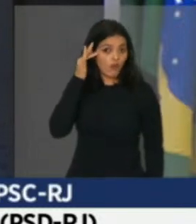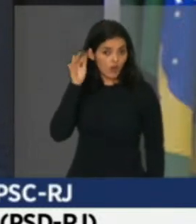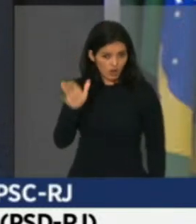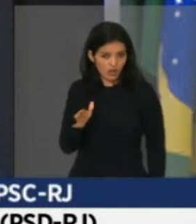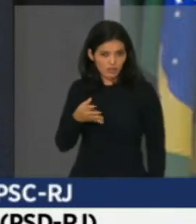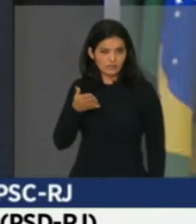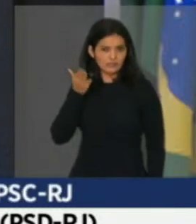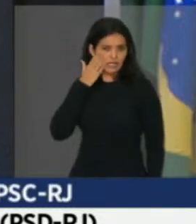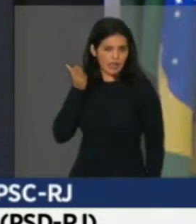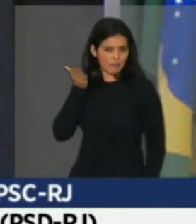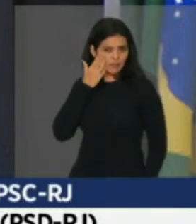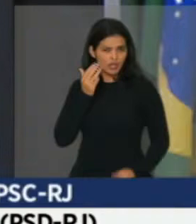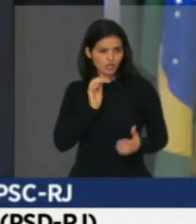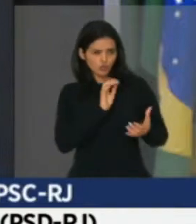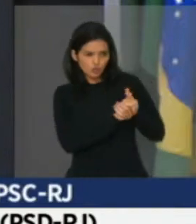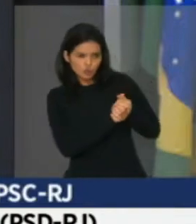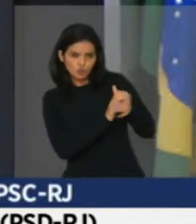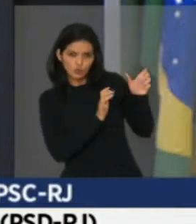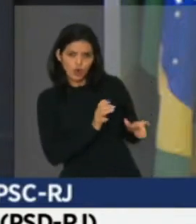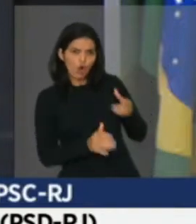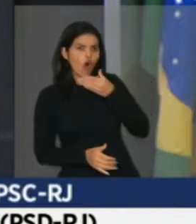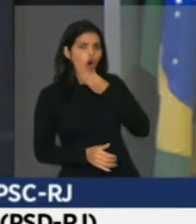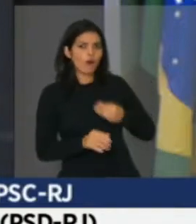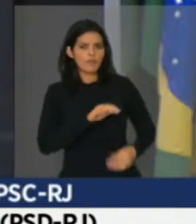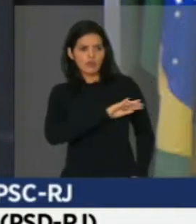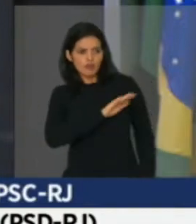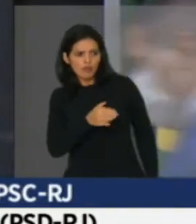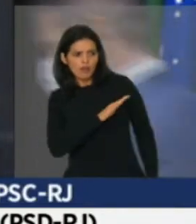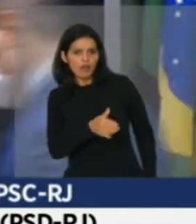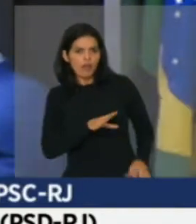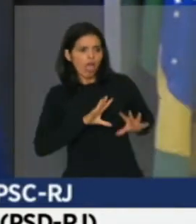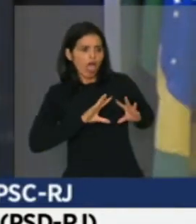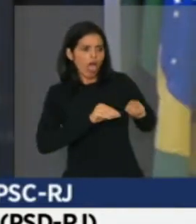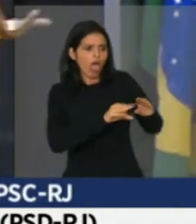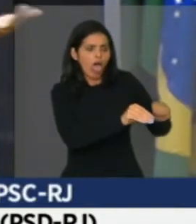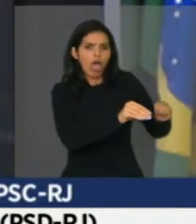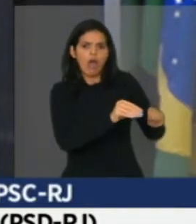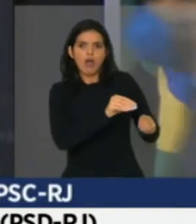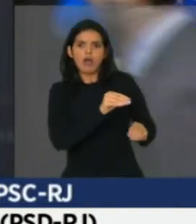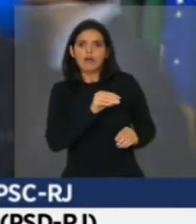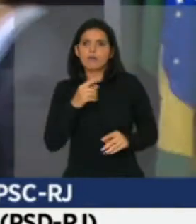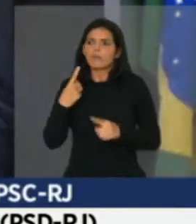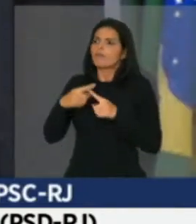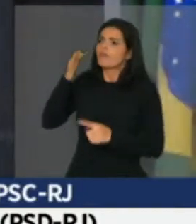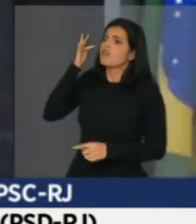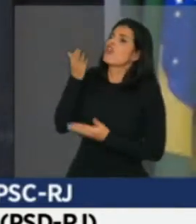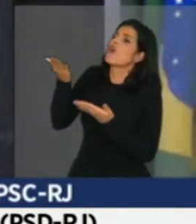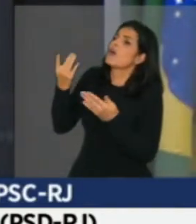pedófilo, com um abusador, Flor, por que não denunciou isso antes?